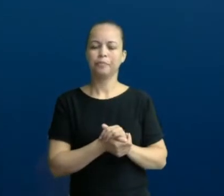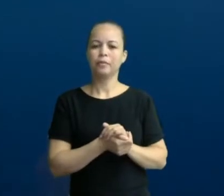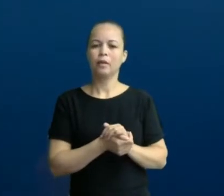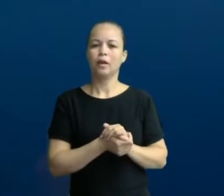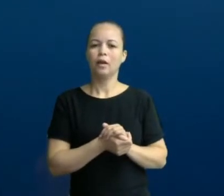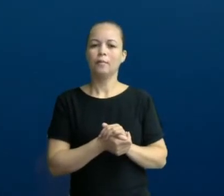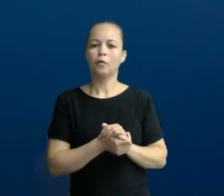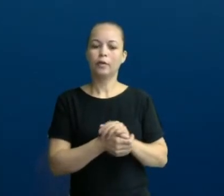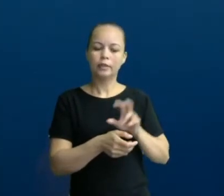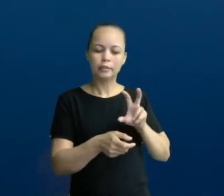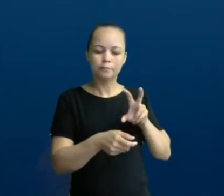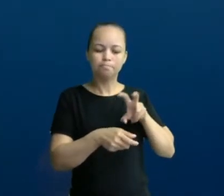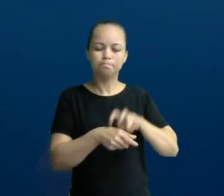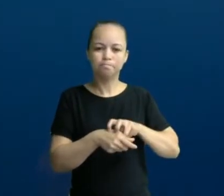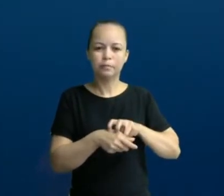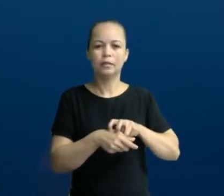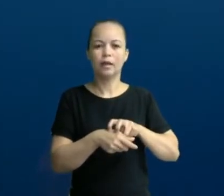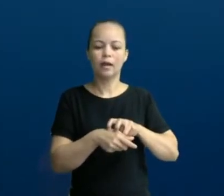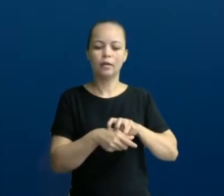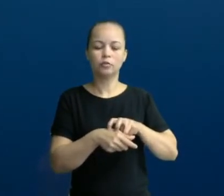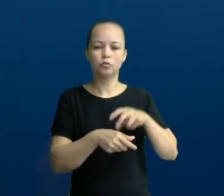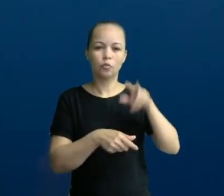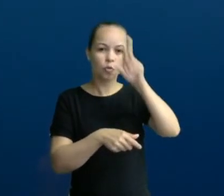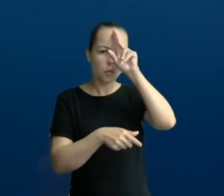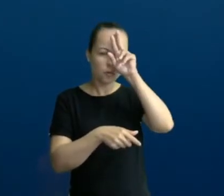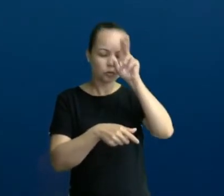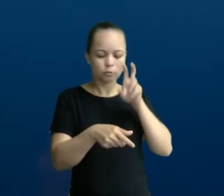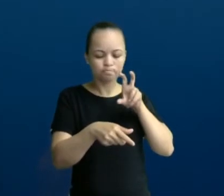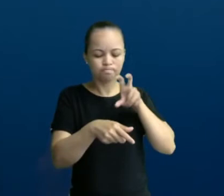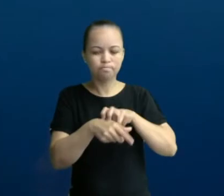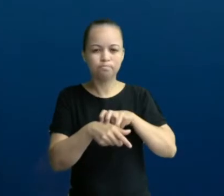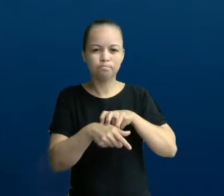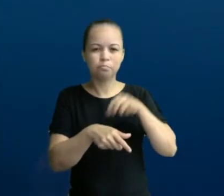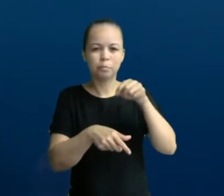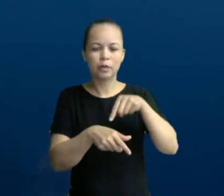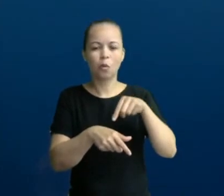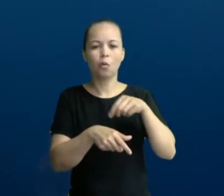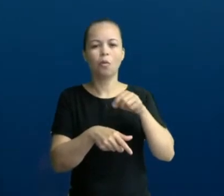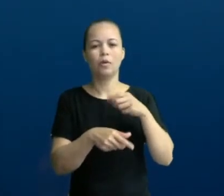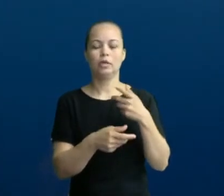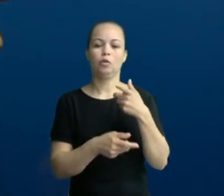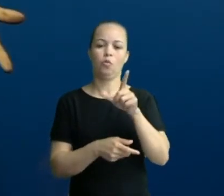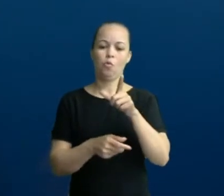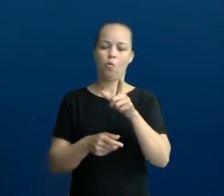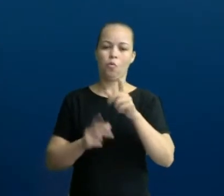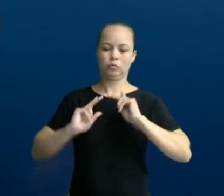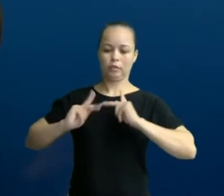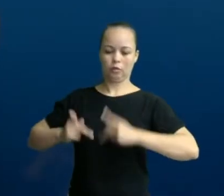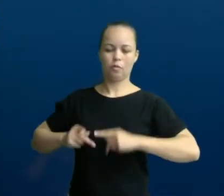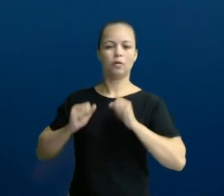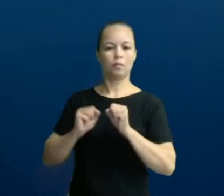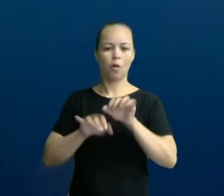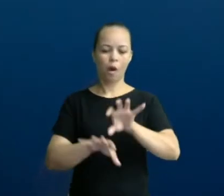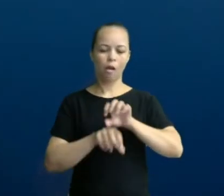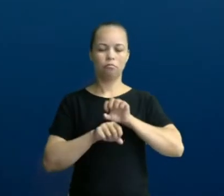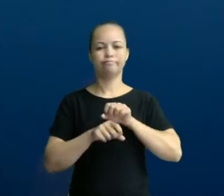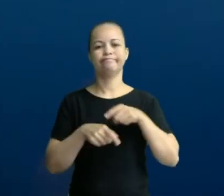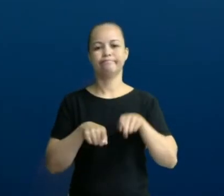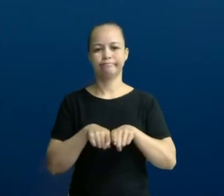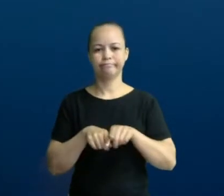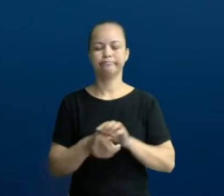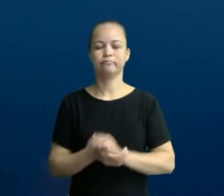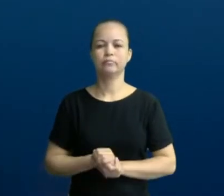picado, o mosquito lá, palha, picou um ser humano, a pessoa pode pegar. E tem uma outra versão também, que é a chamada